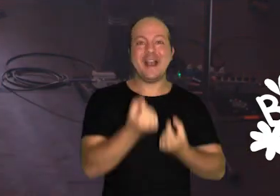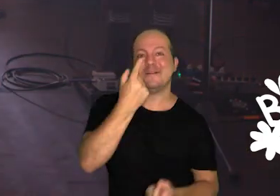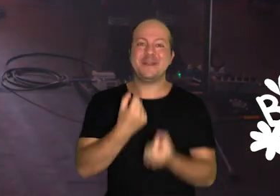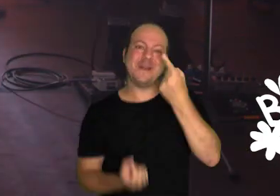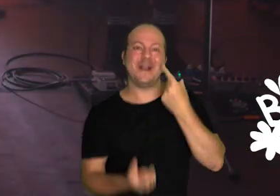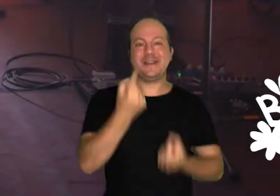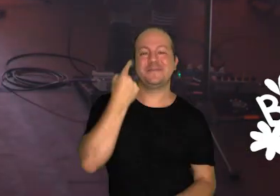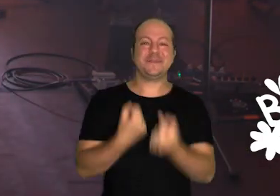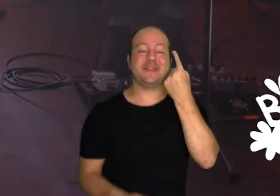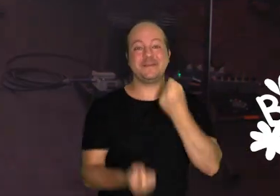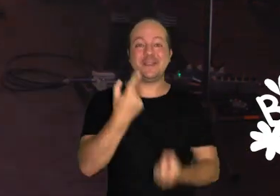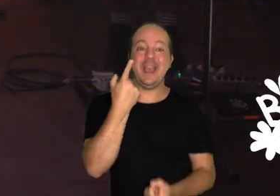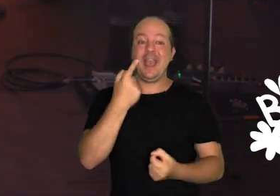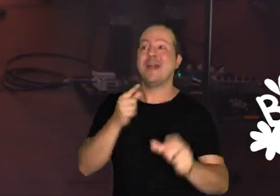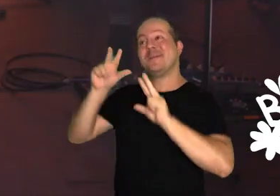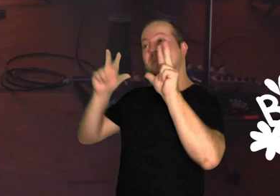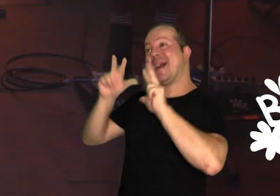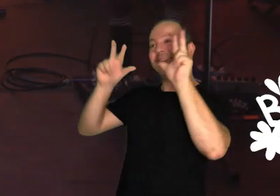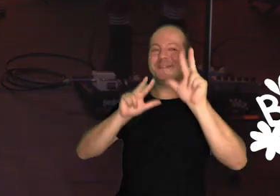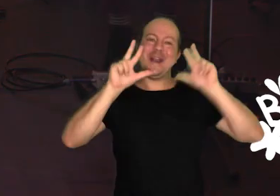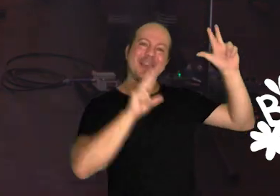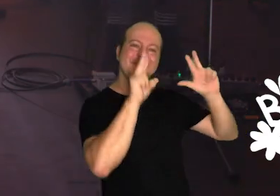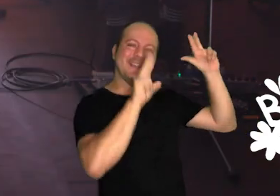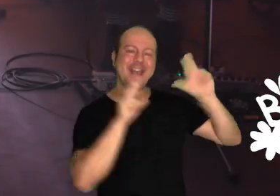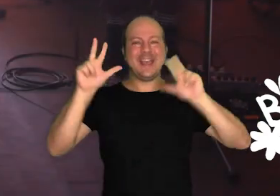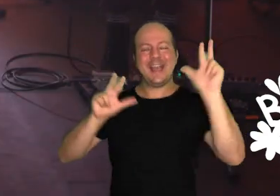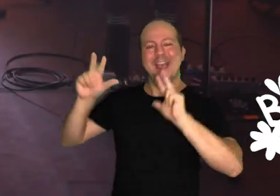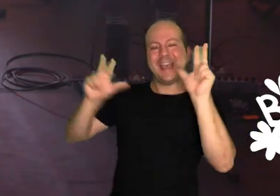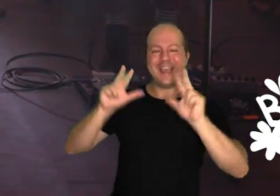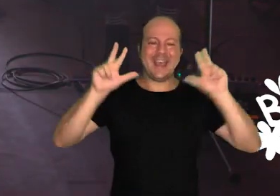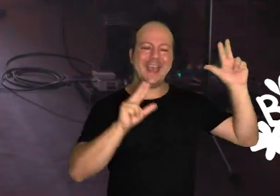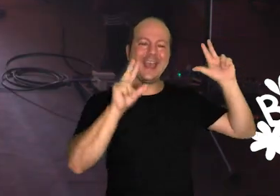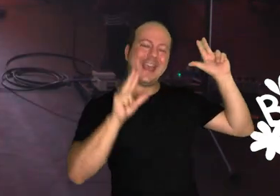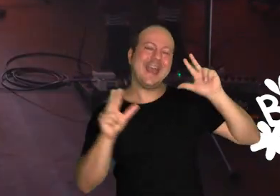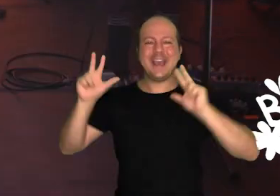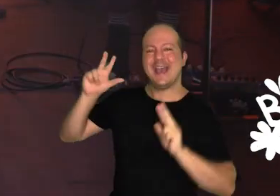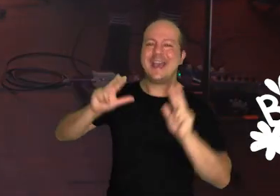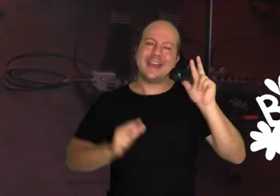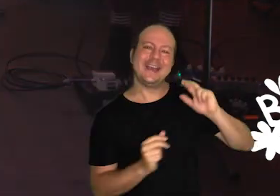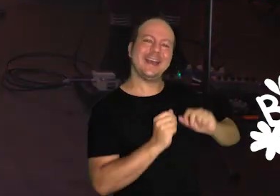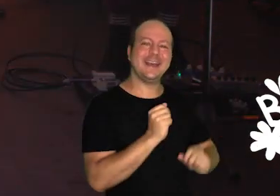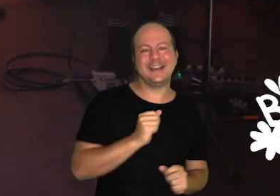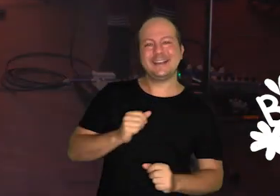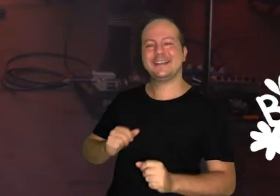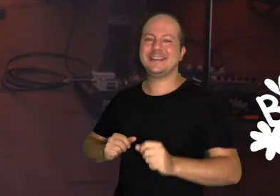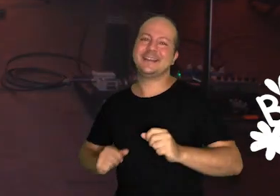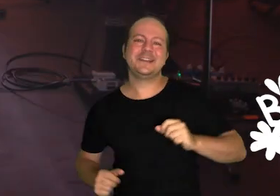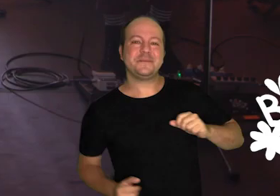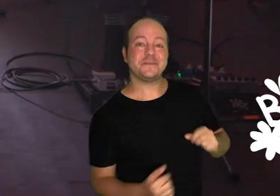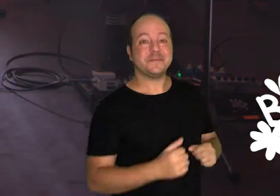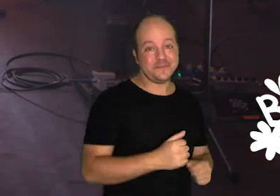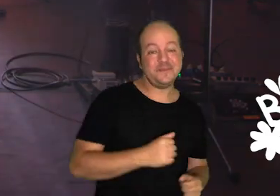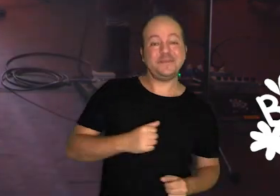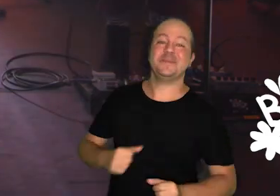pipoca, pipoca, pipoca, pipoca, pipoca, pipoca, pipoca, pipoca, pipoca.